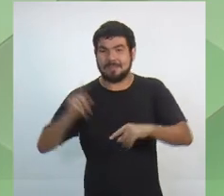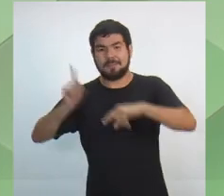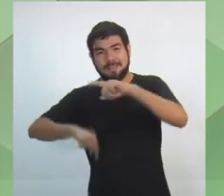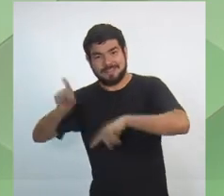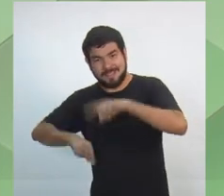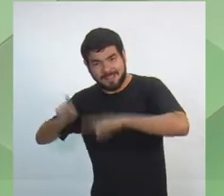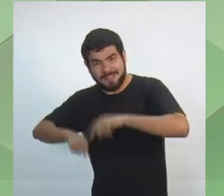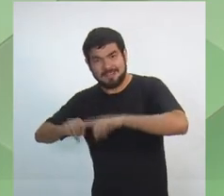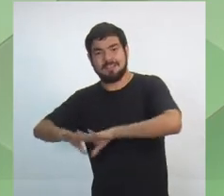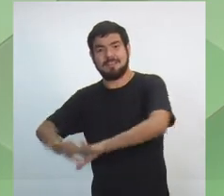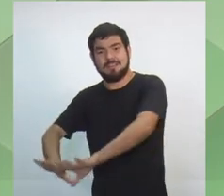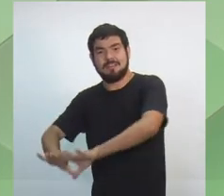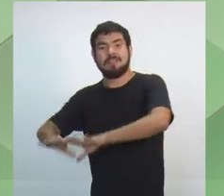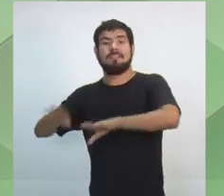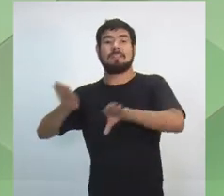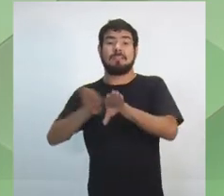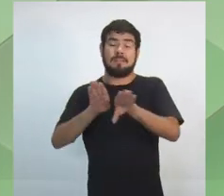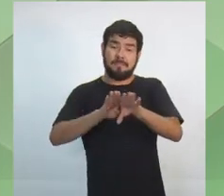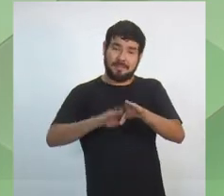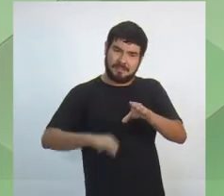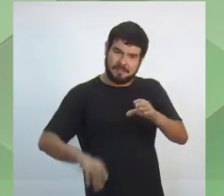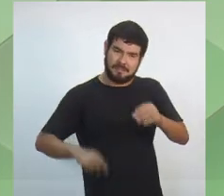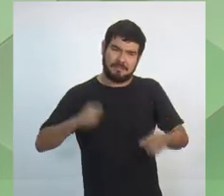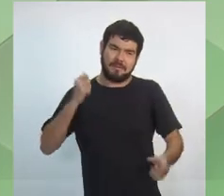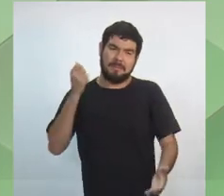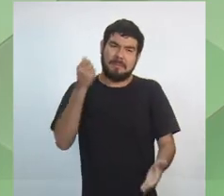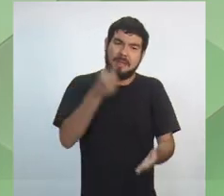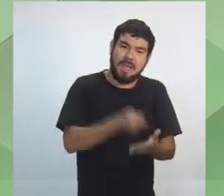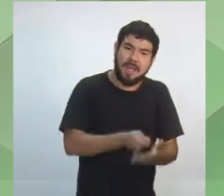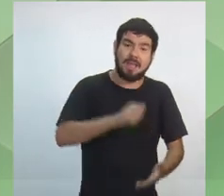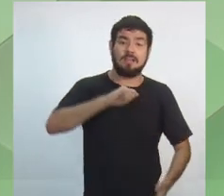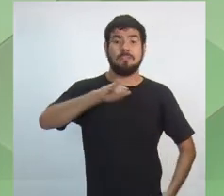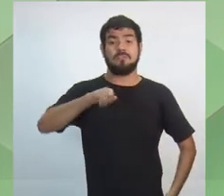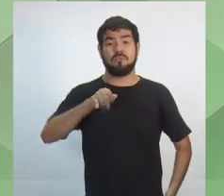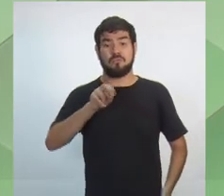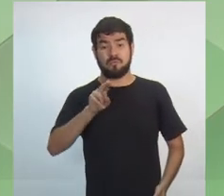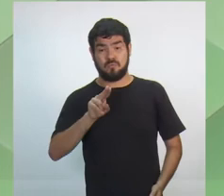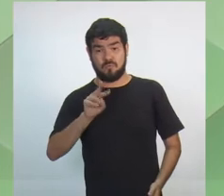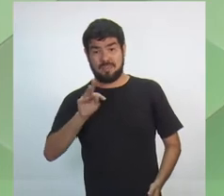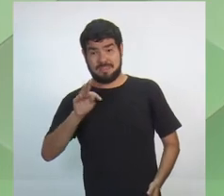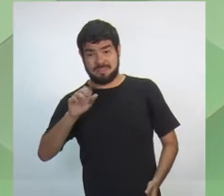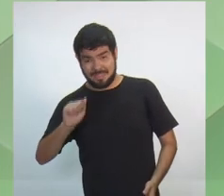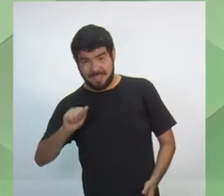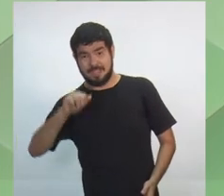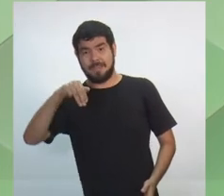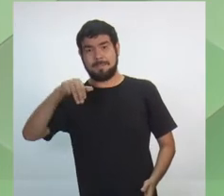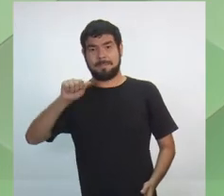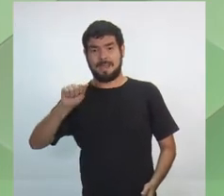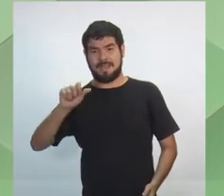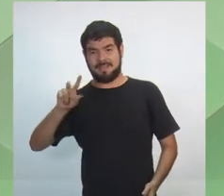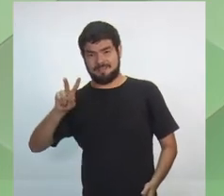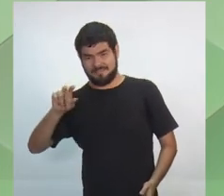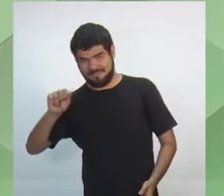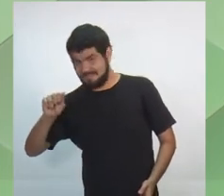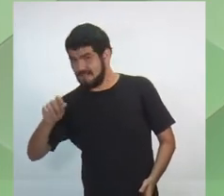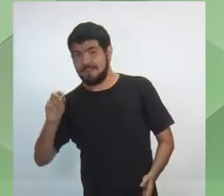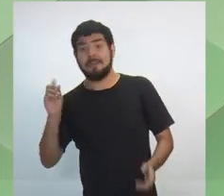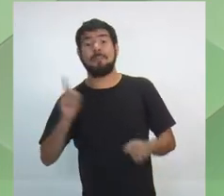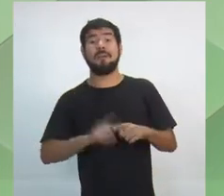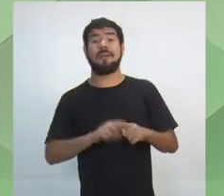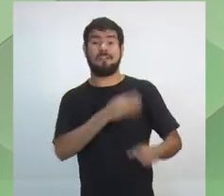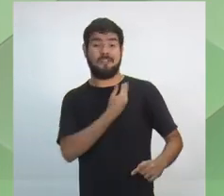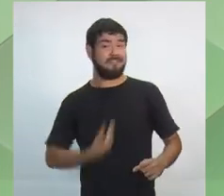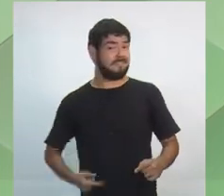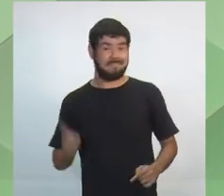pagar a subvenção da juta e da malva, que há muito tempo o governo do estado não faz esse pagamento.